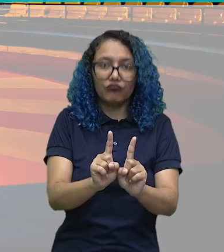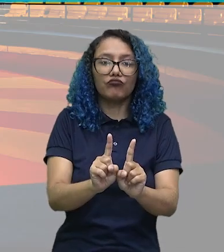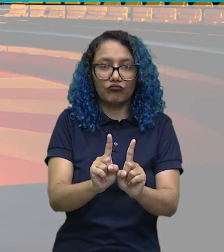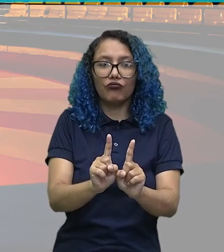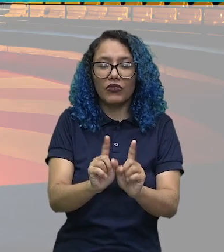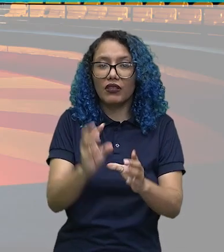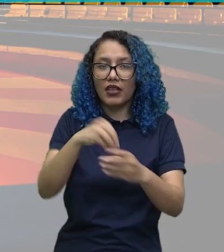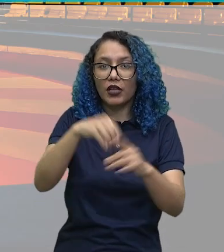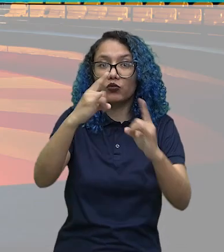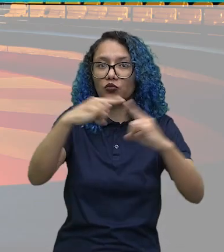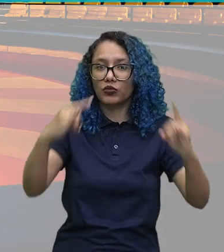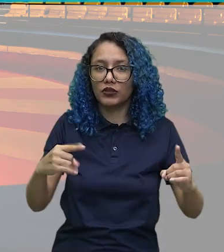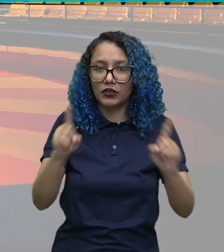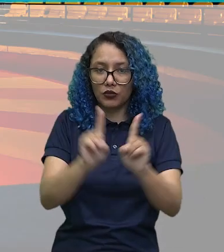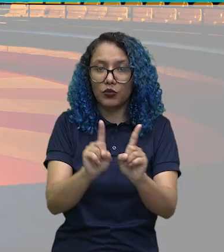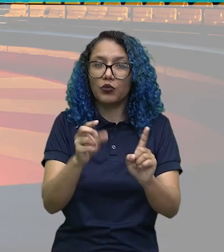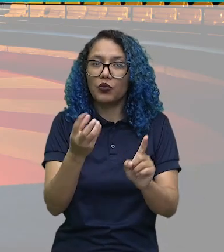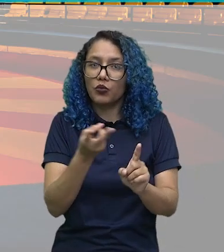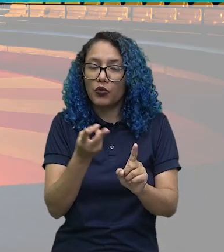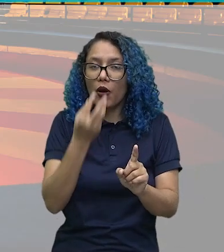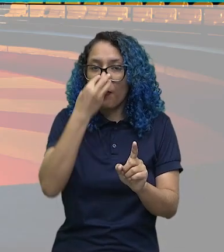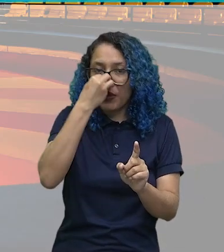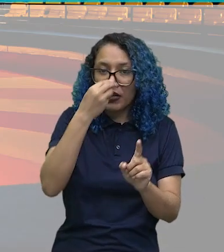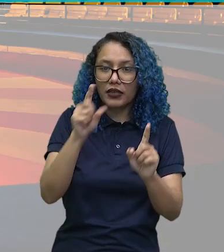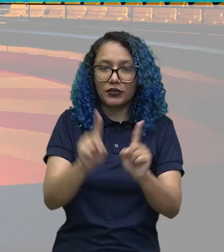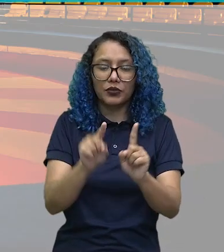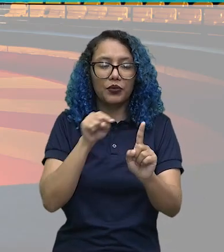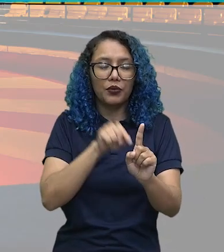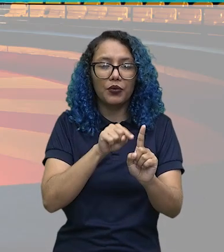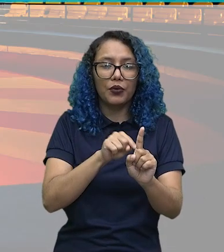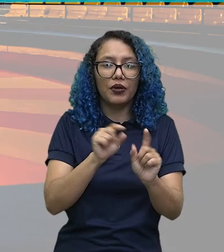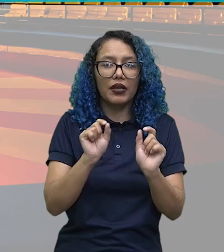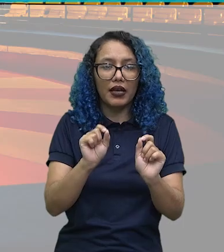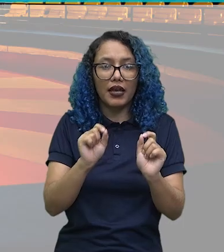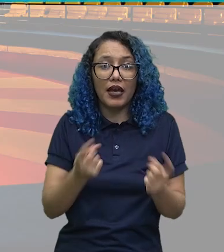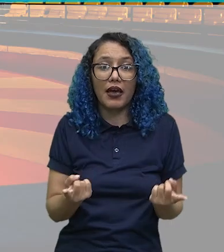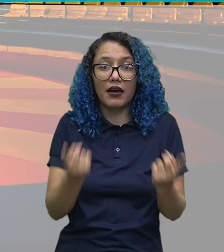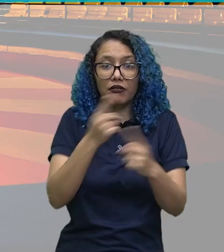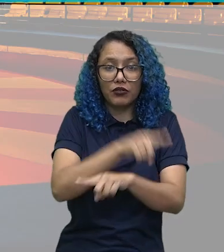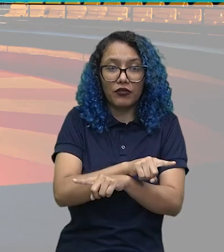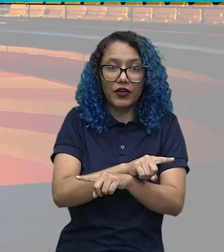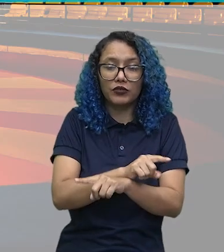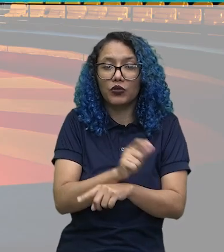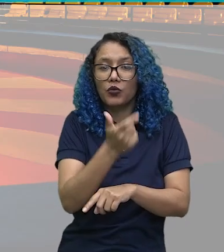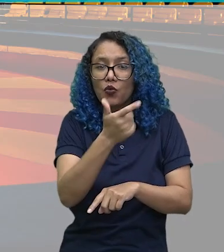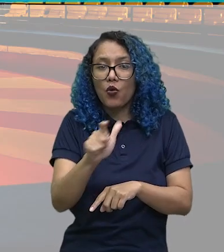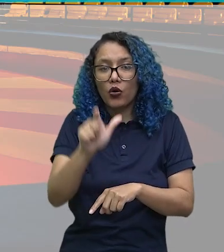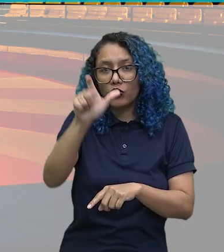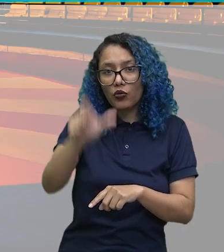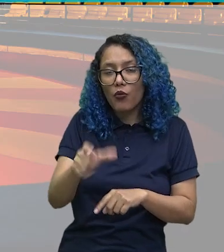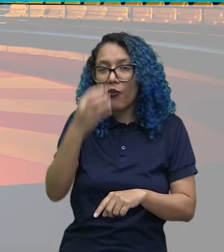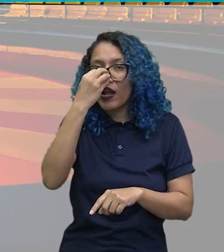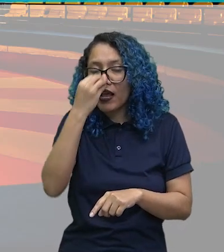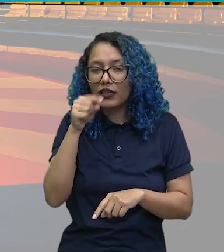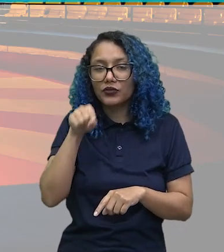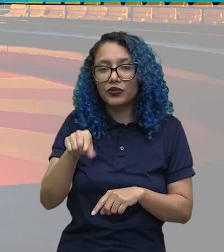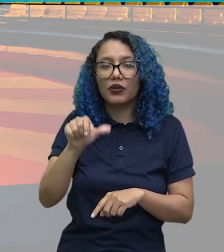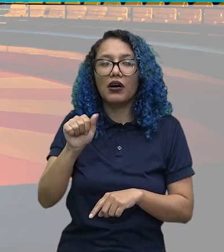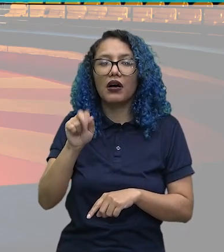do circo, sendo frequentemente o contraponto perfeito para o palhaço